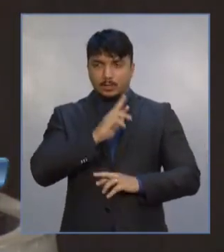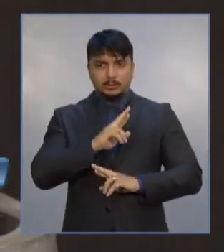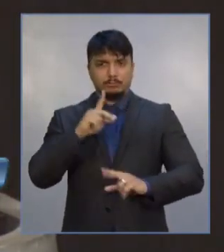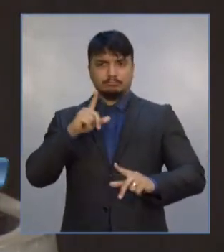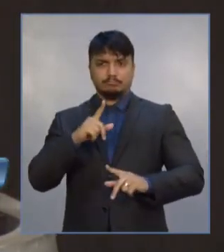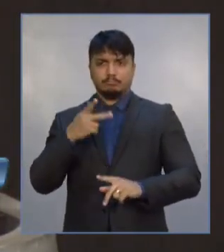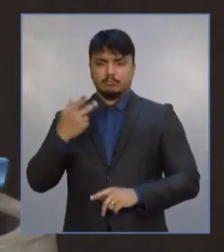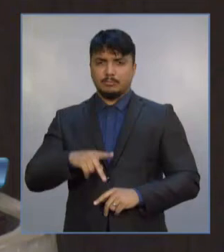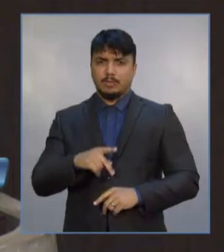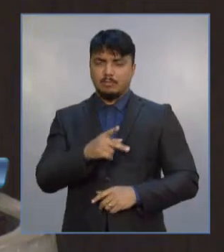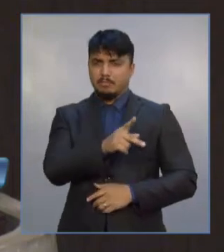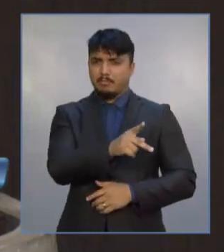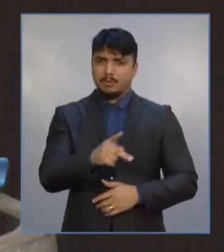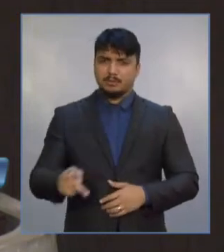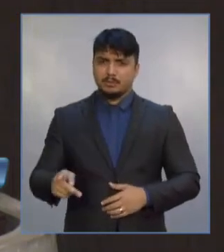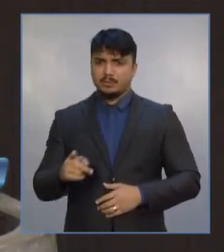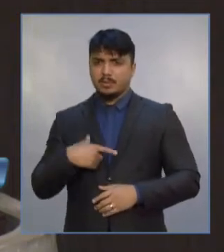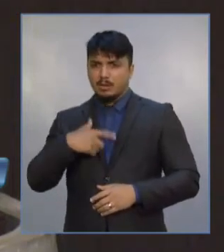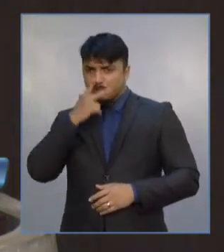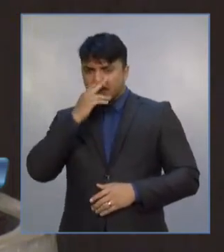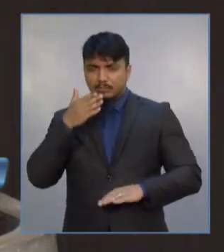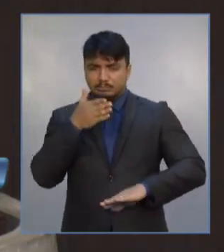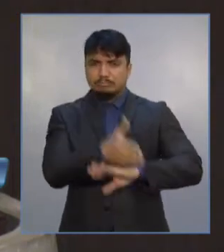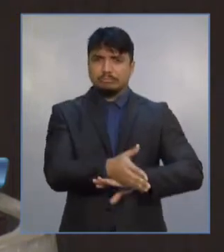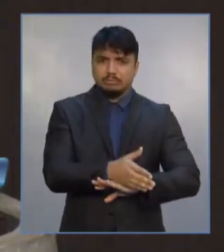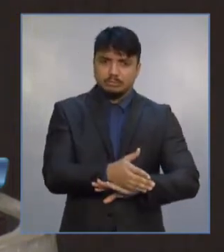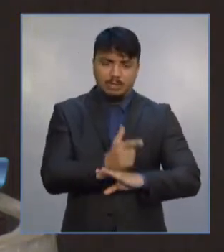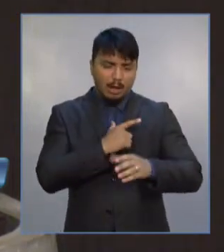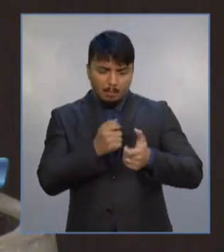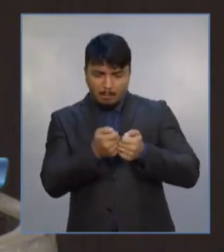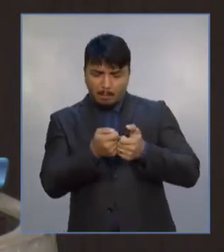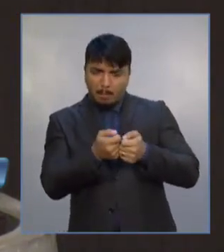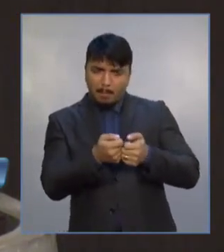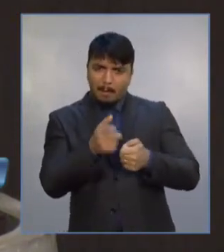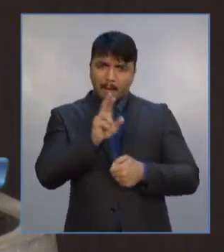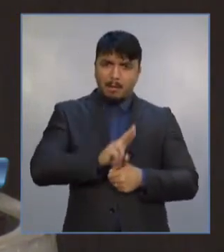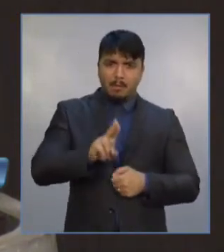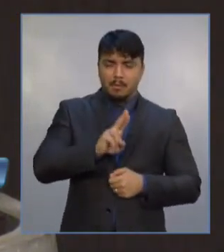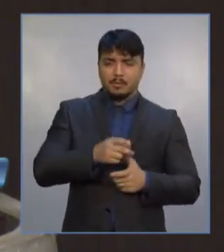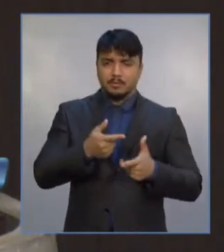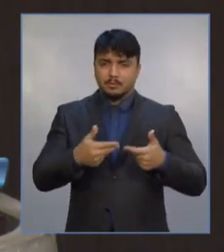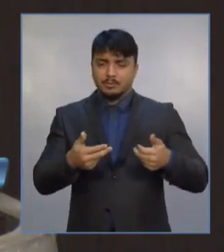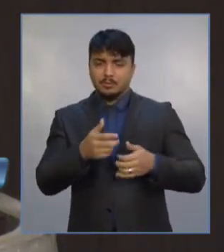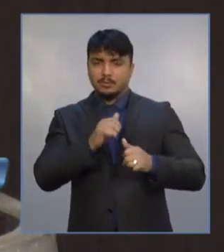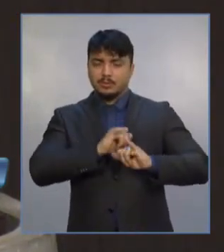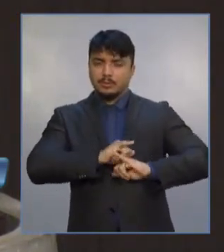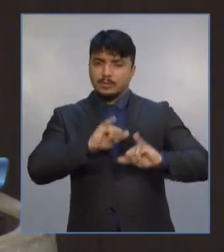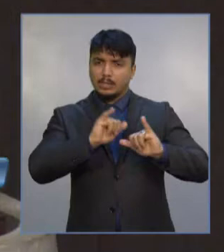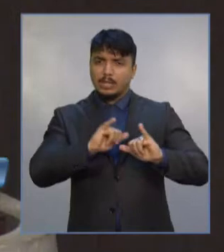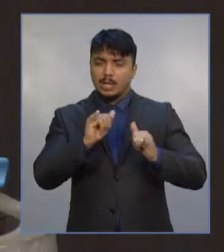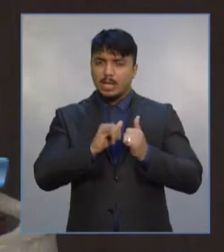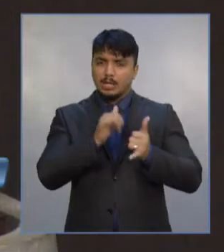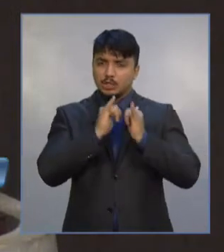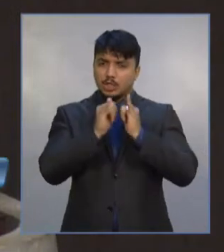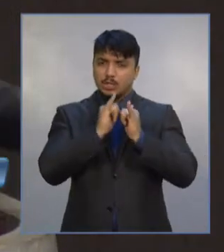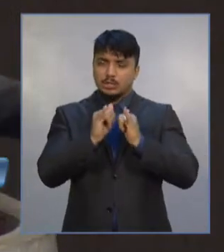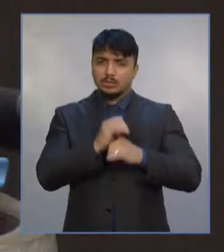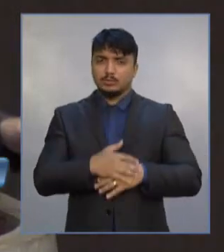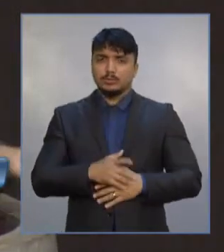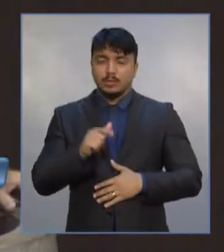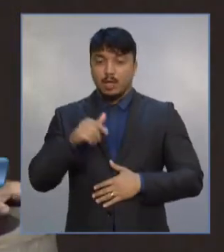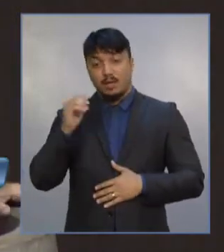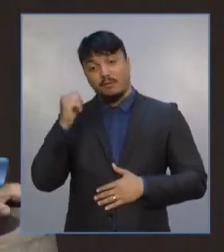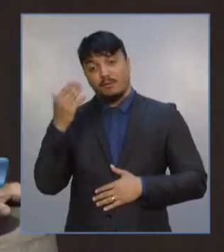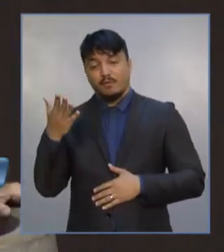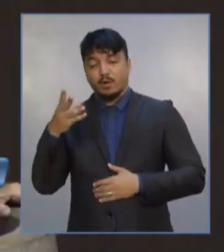que um presidente da República se dedique tanto à utilização destes instrumentos, que são instrumentos, obviamente, fora